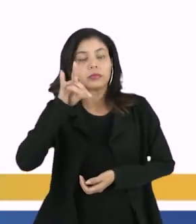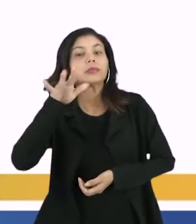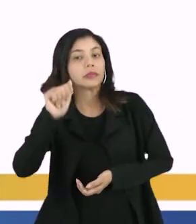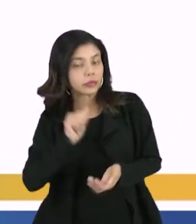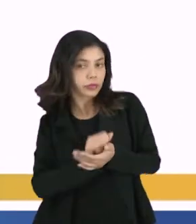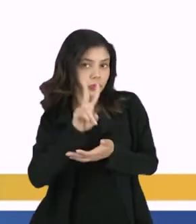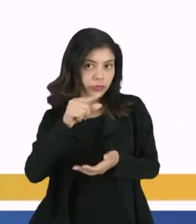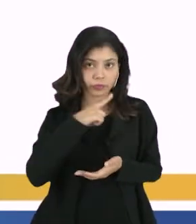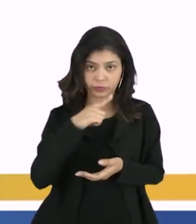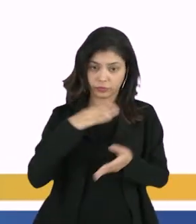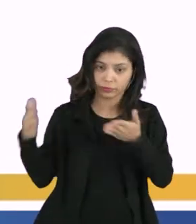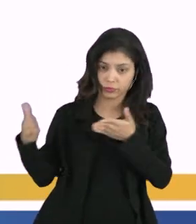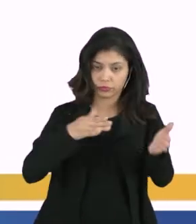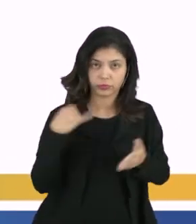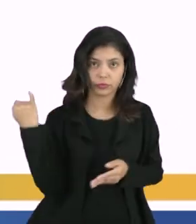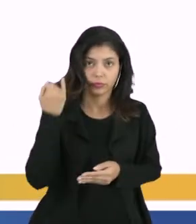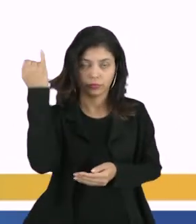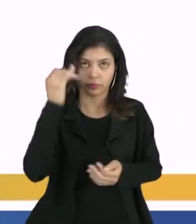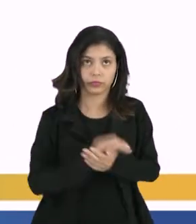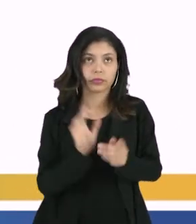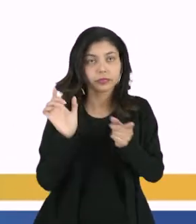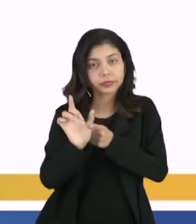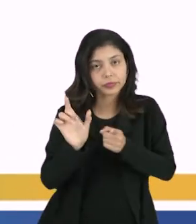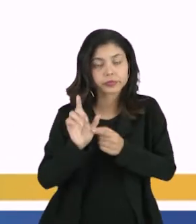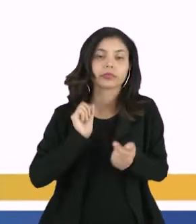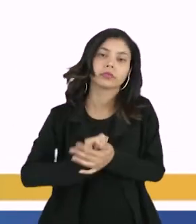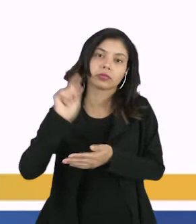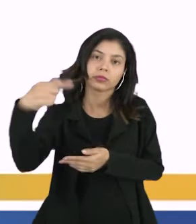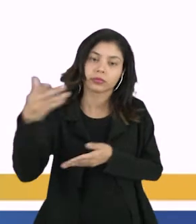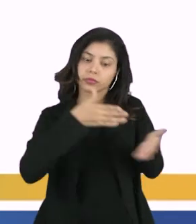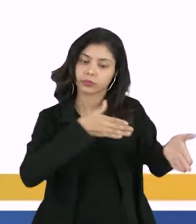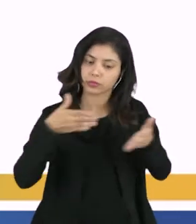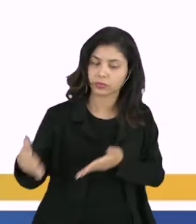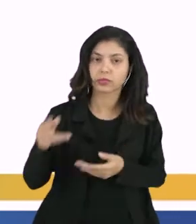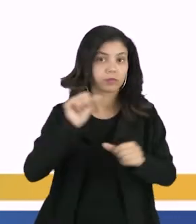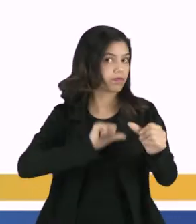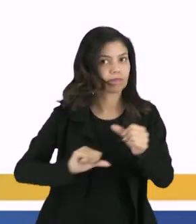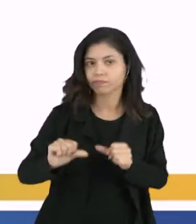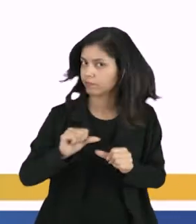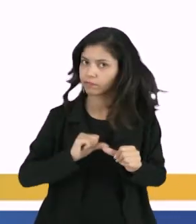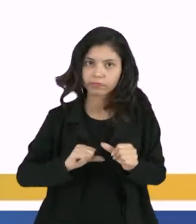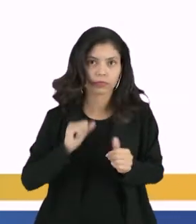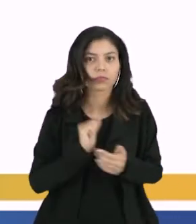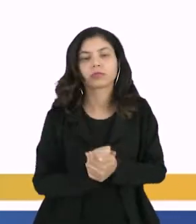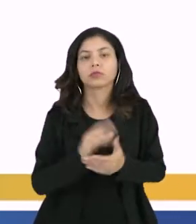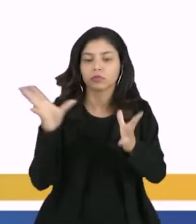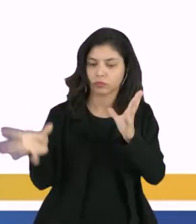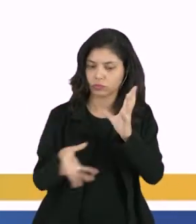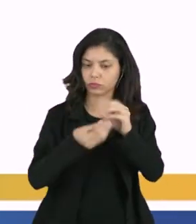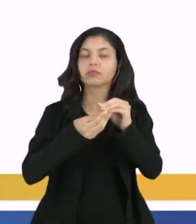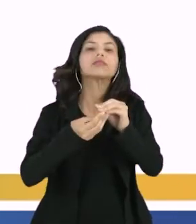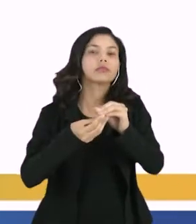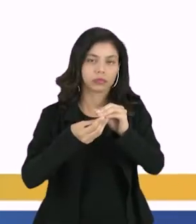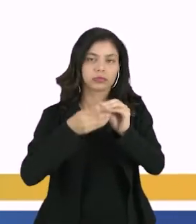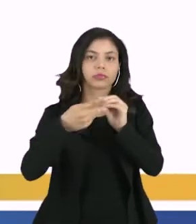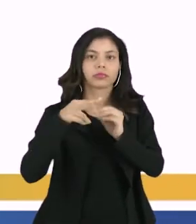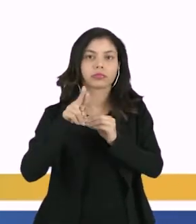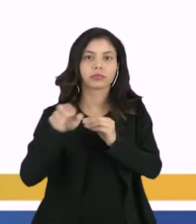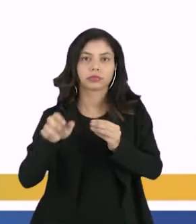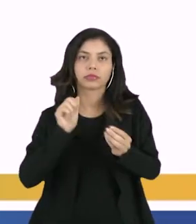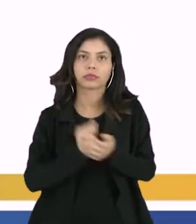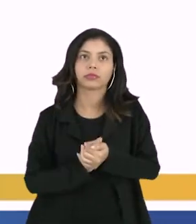radical, ele vai ser a parte importante da palavra, é aquela parte que não muda, que eu acrescento o prefixo,